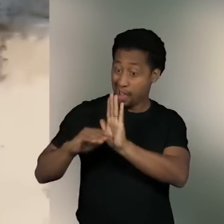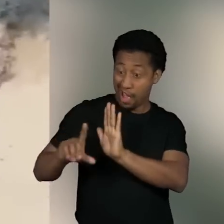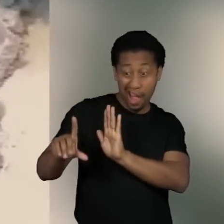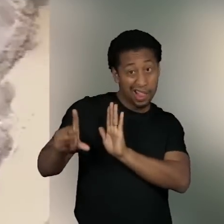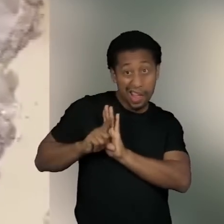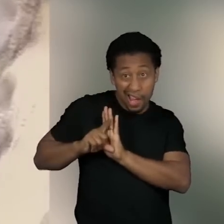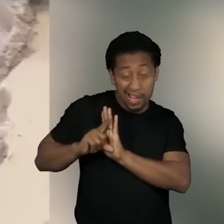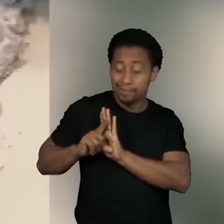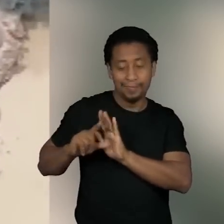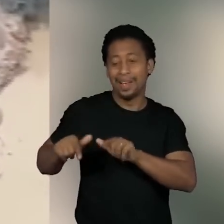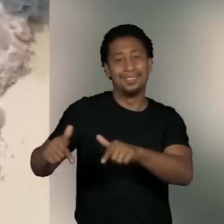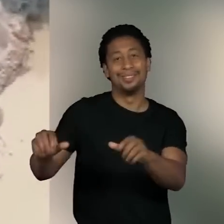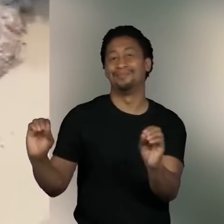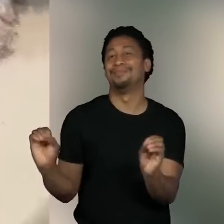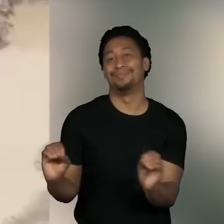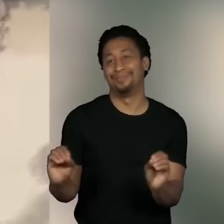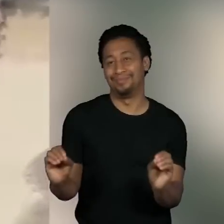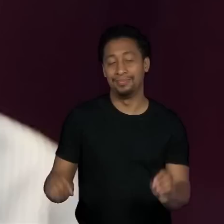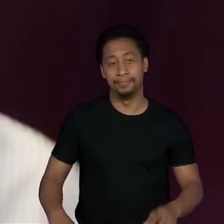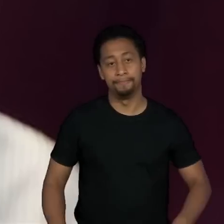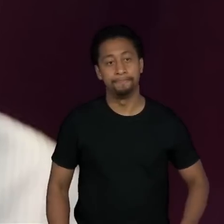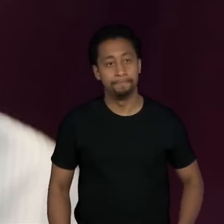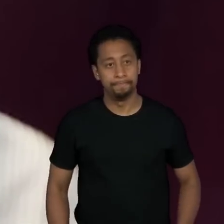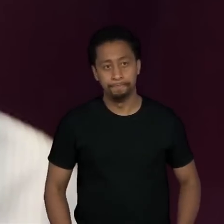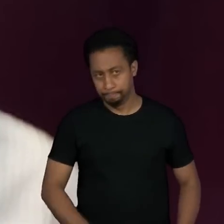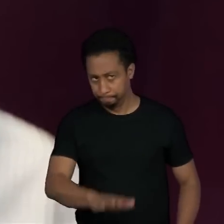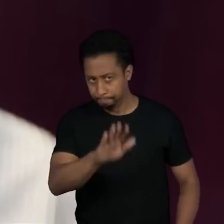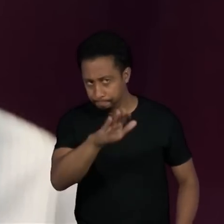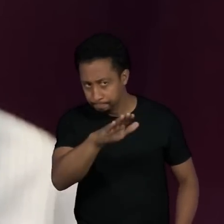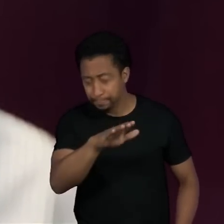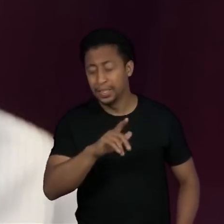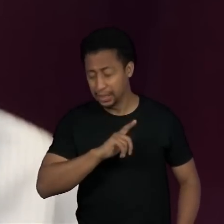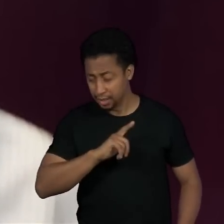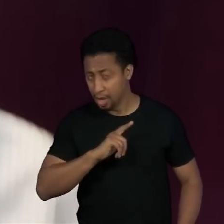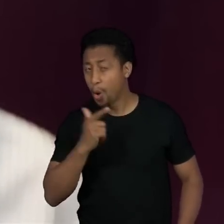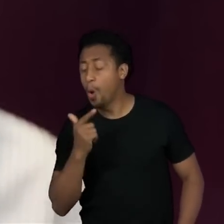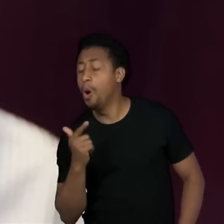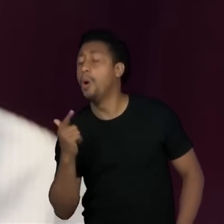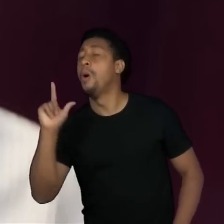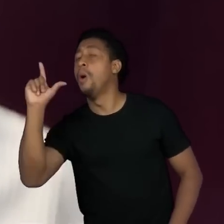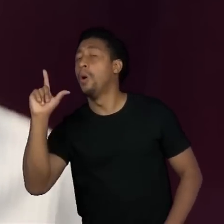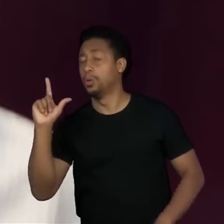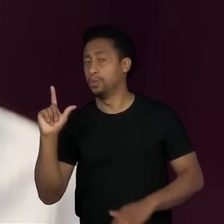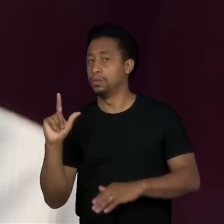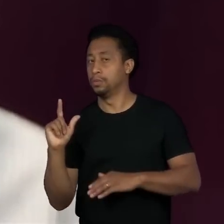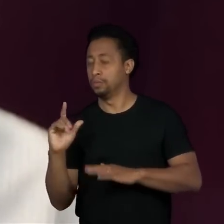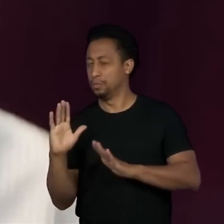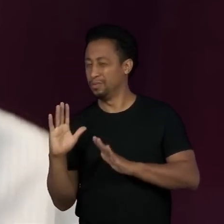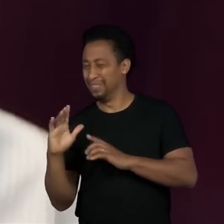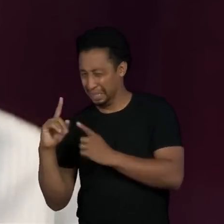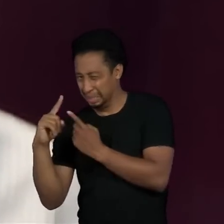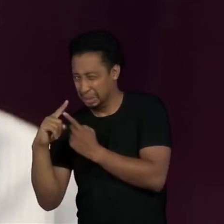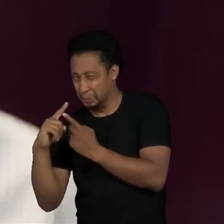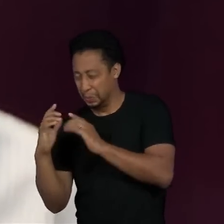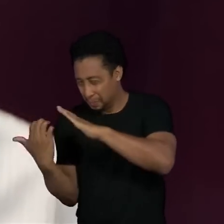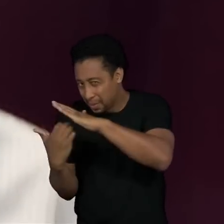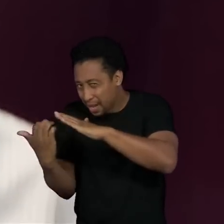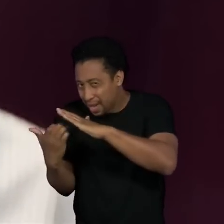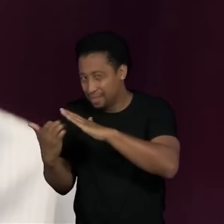outro tipo de empresa, né, que mais se assemelha a um grupo de crime